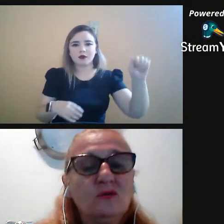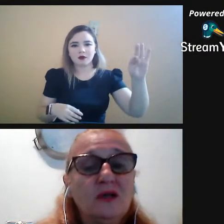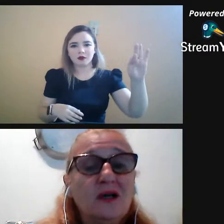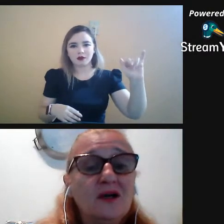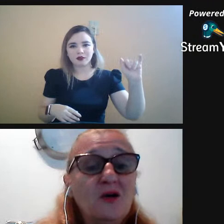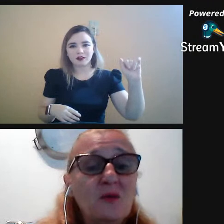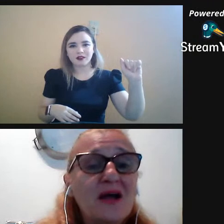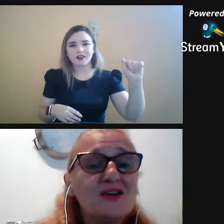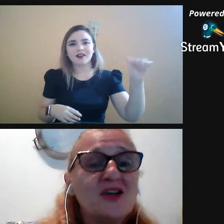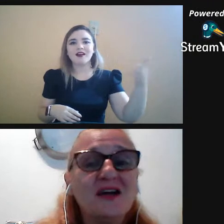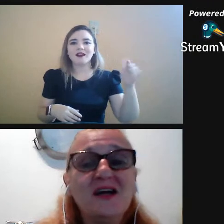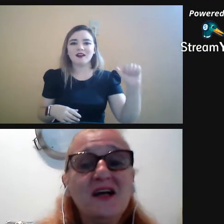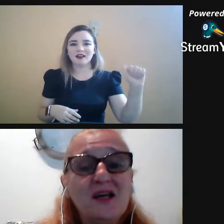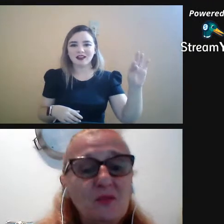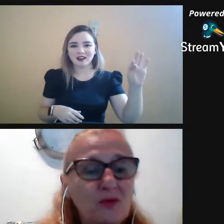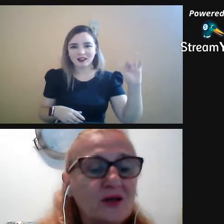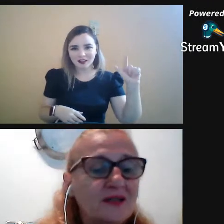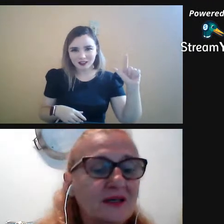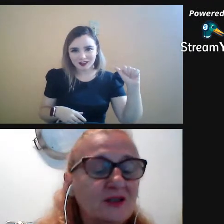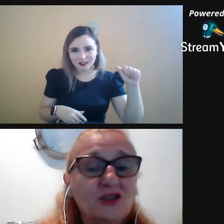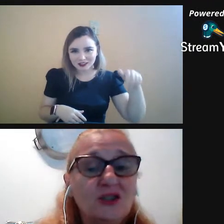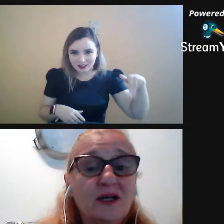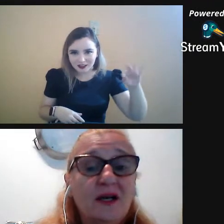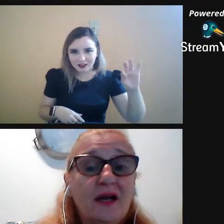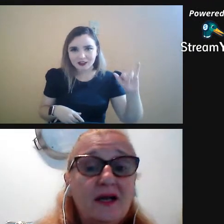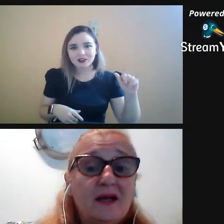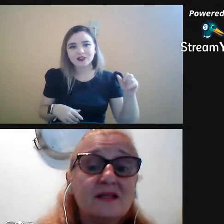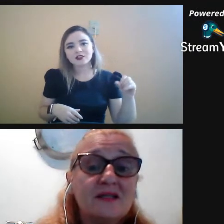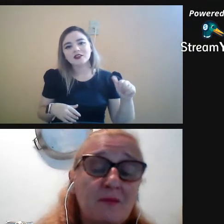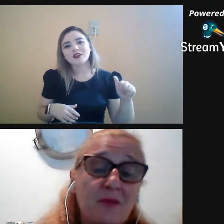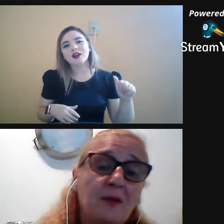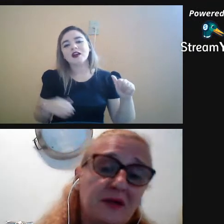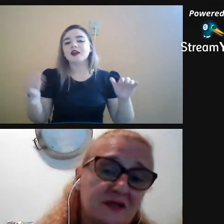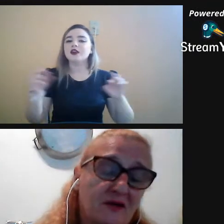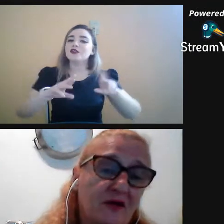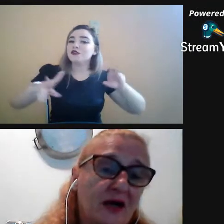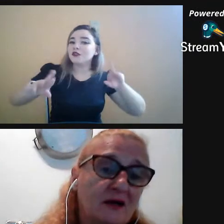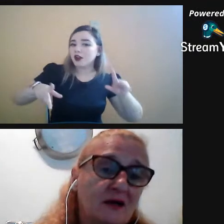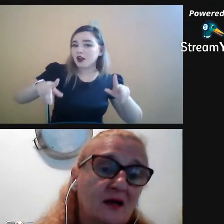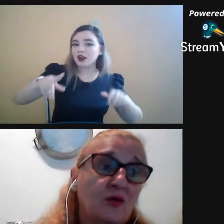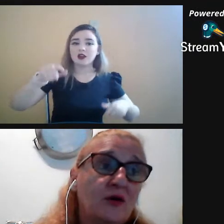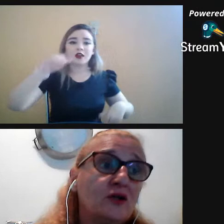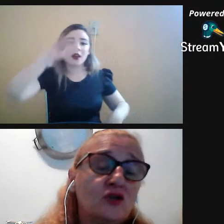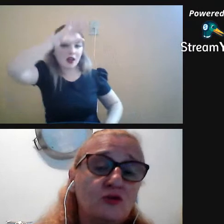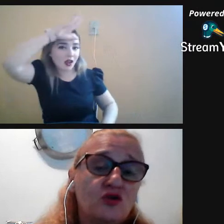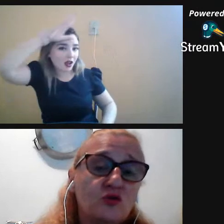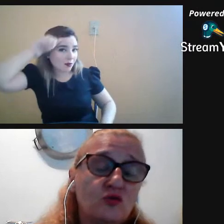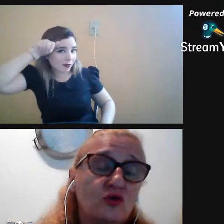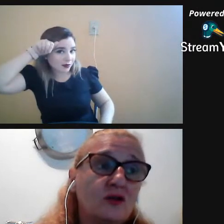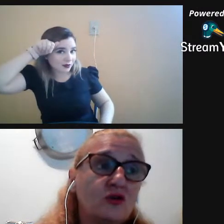absurdo. E o mais importante é saber preservar, porque